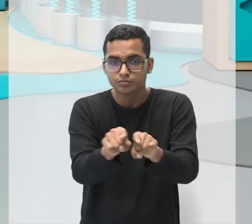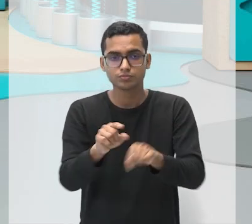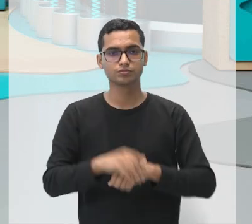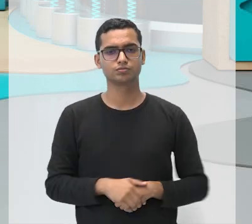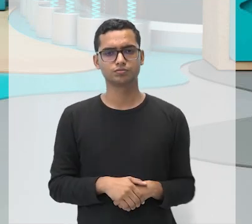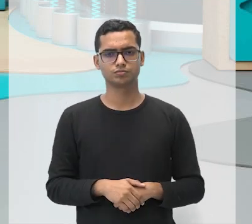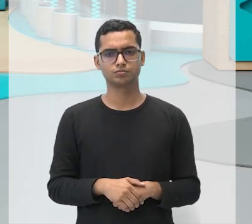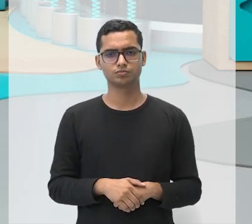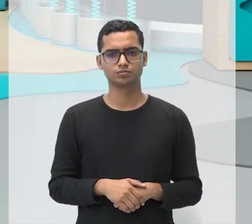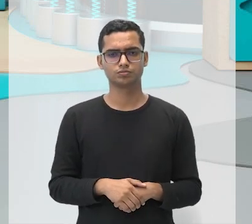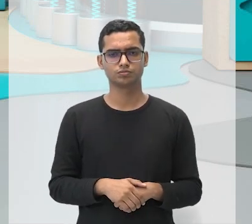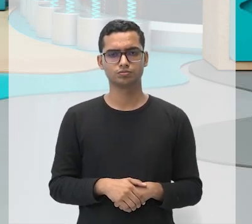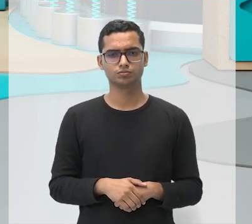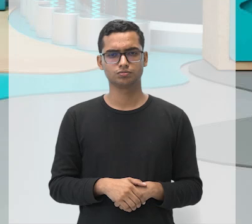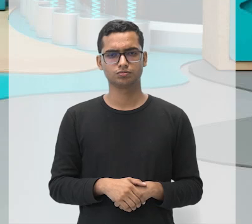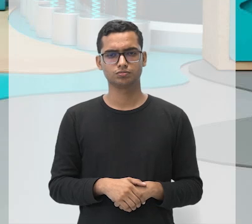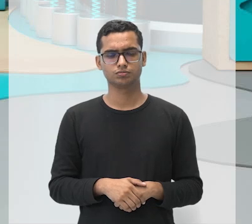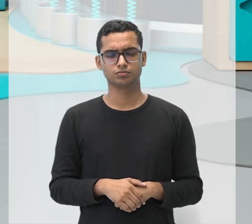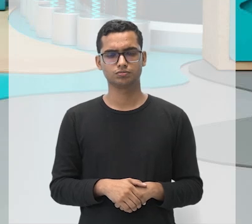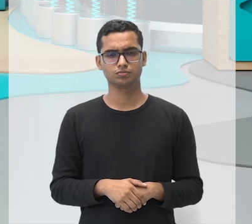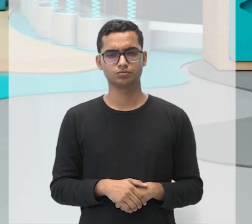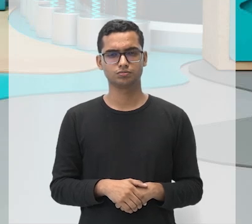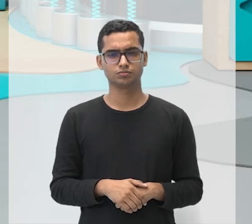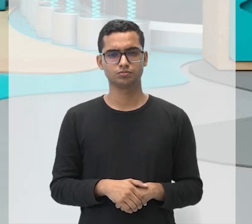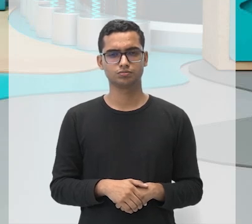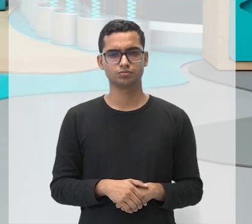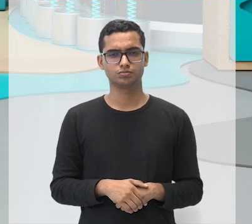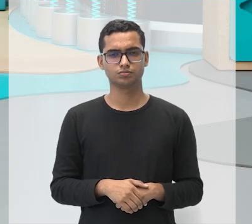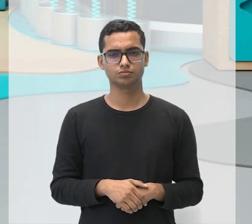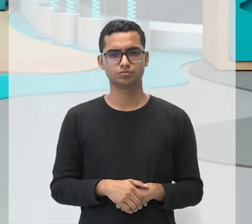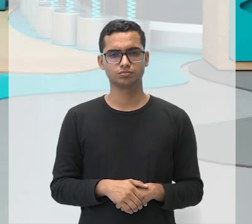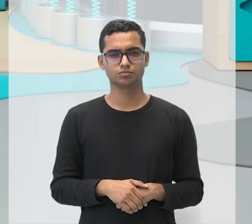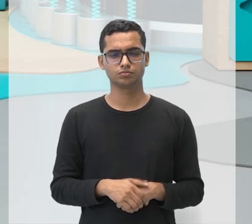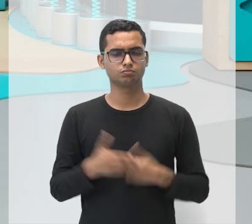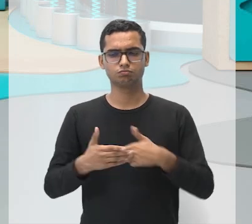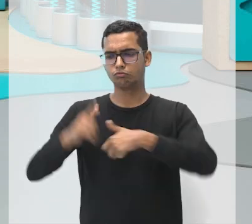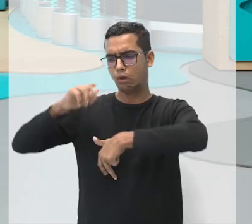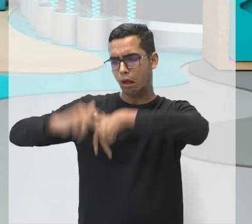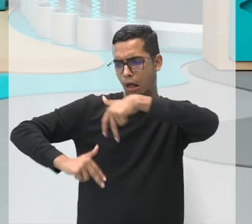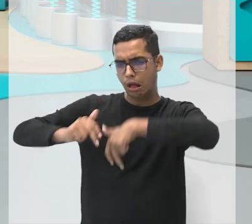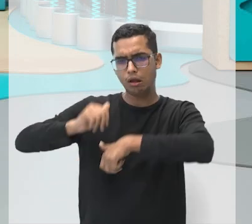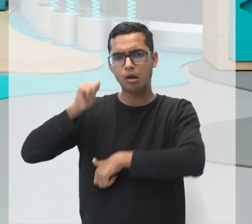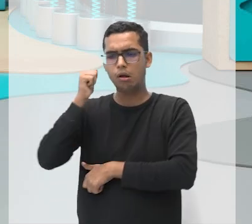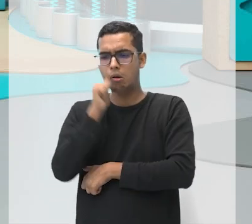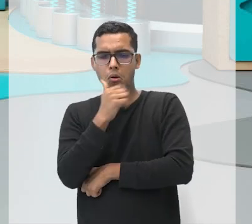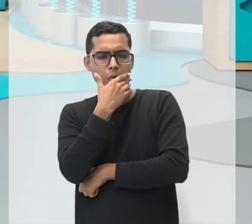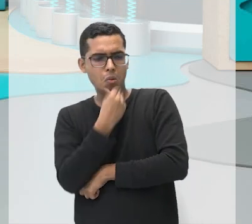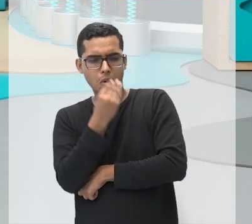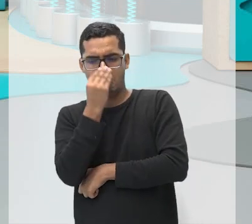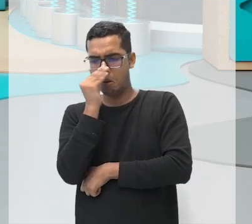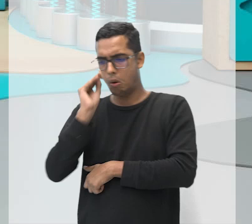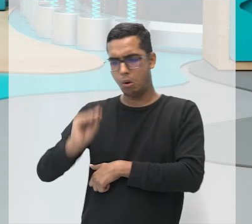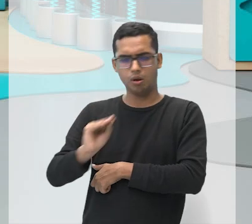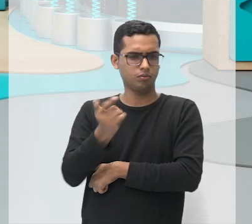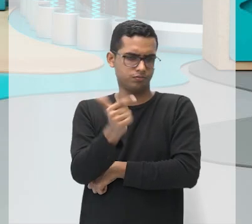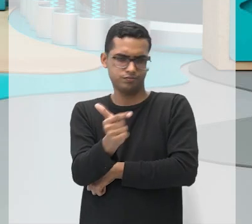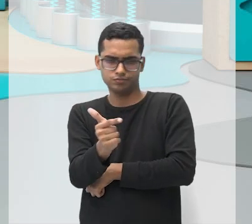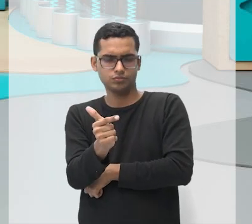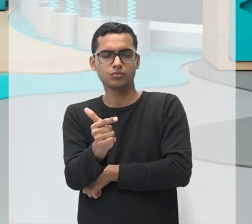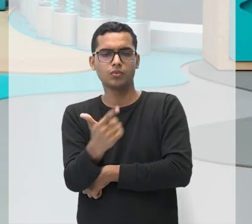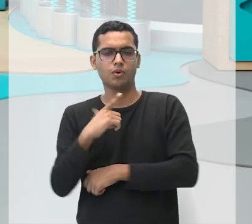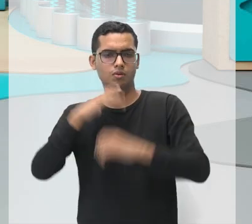sem olhar, sem ter essa percepção da distinção de gênero, ok? Uma vez que ela vai